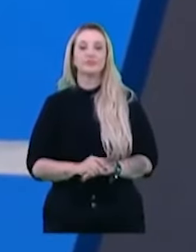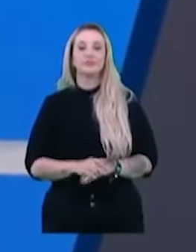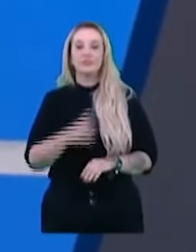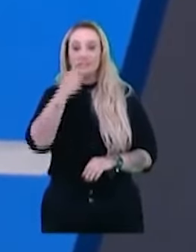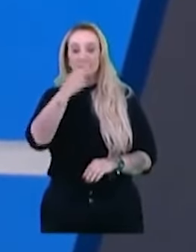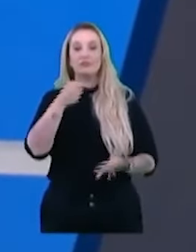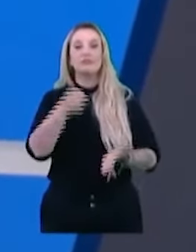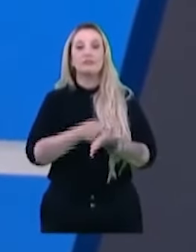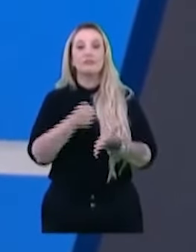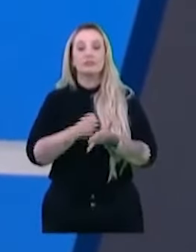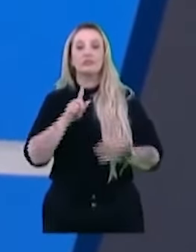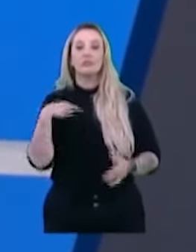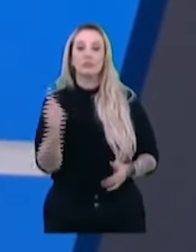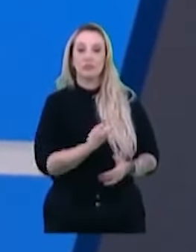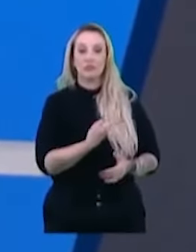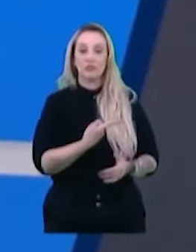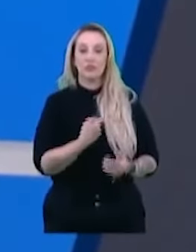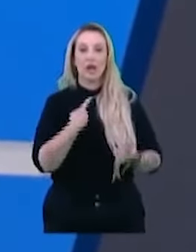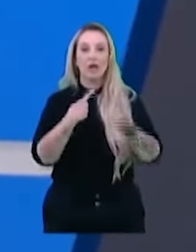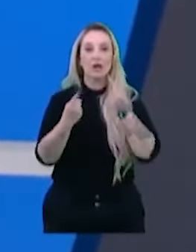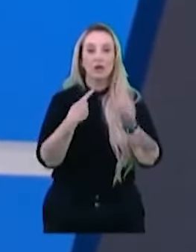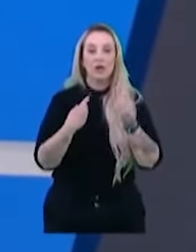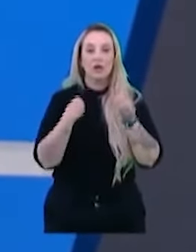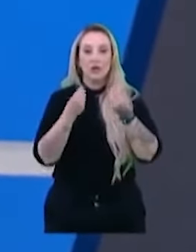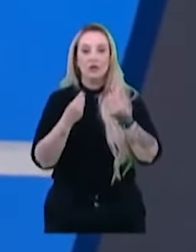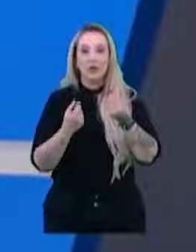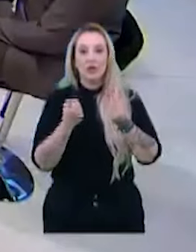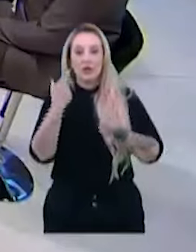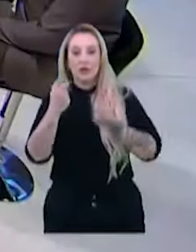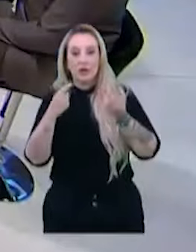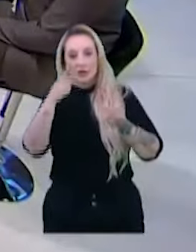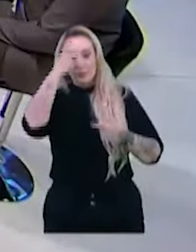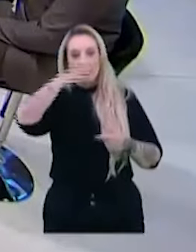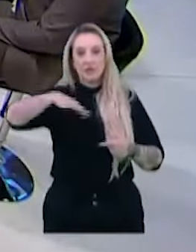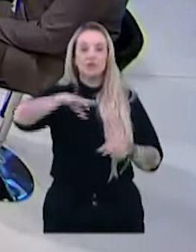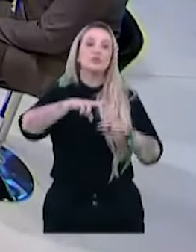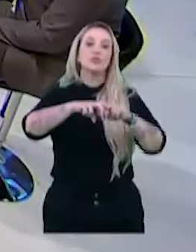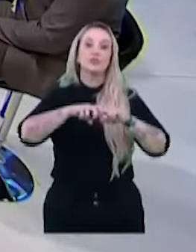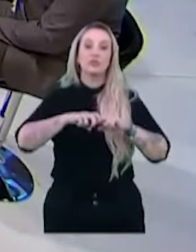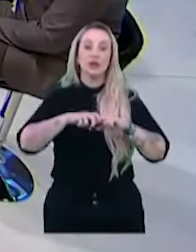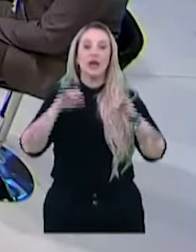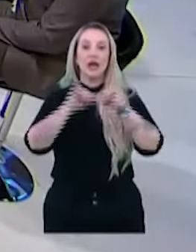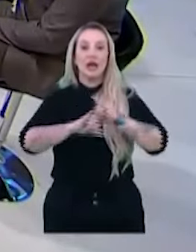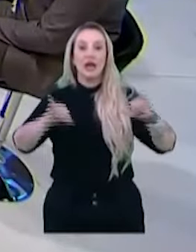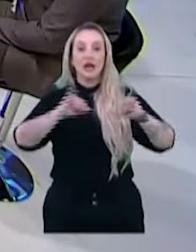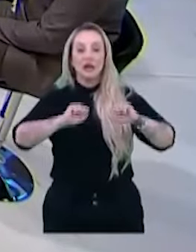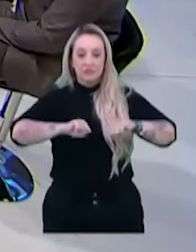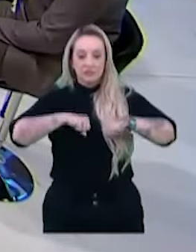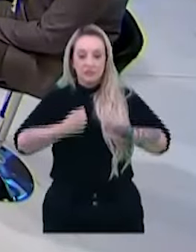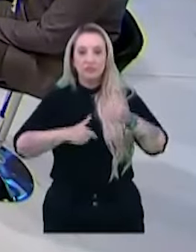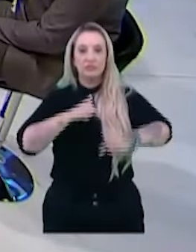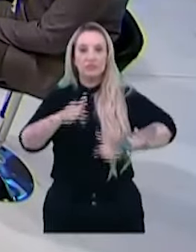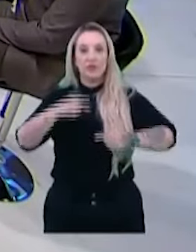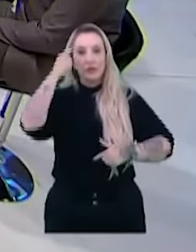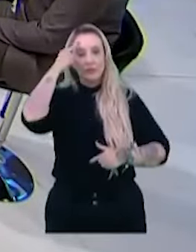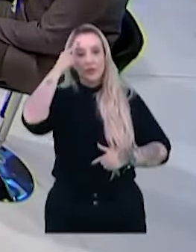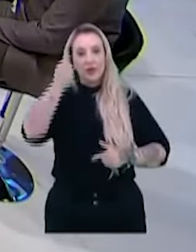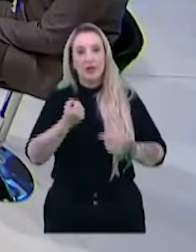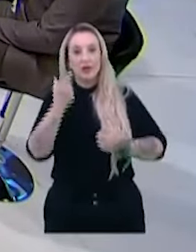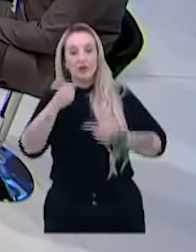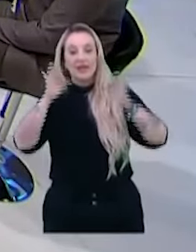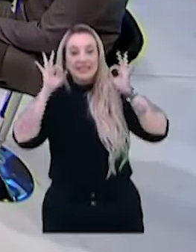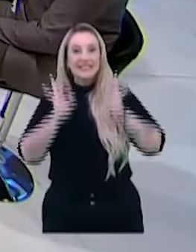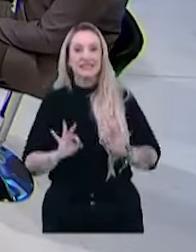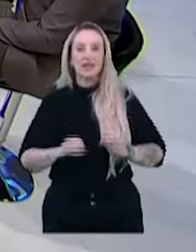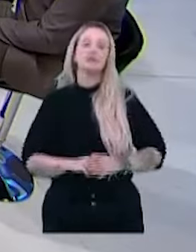eu acho que é dever nosso dialogar e oferecer alternativa com essas pessoas. E por isso a minha campanha se debruçou para pensar alternativas